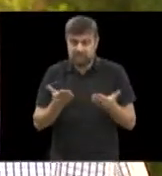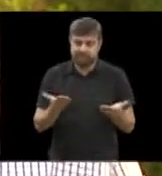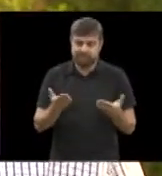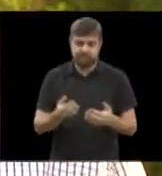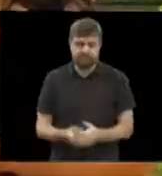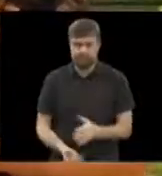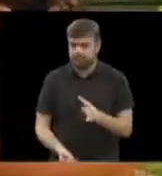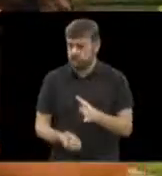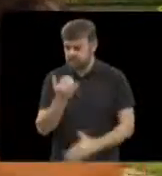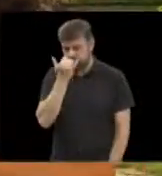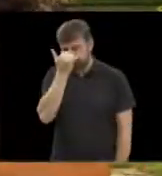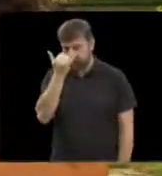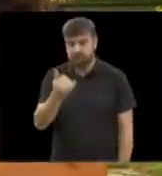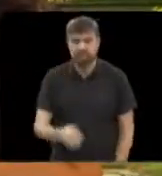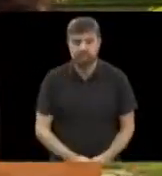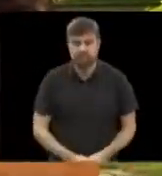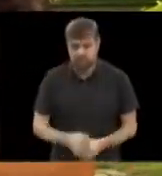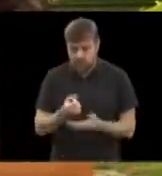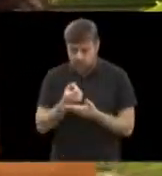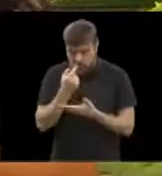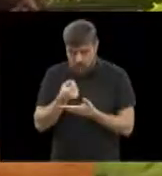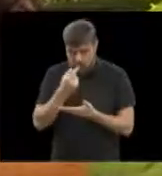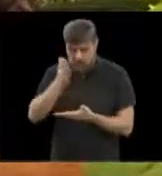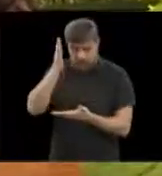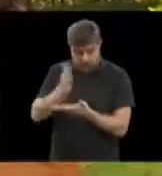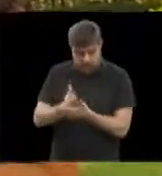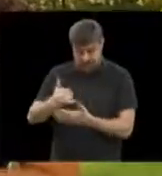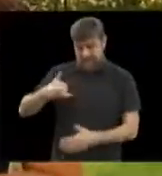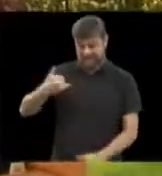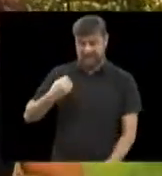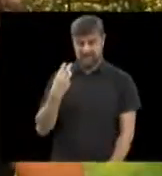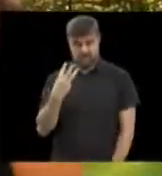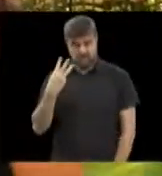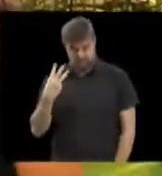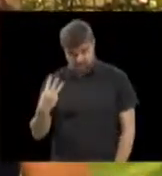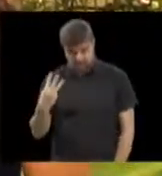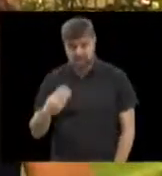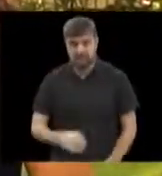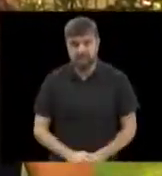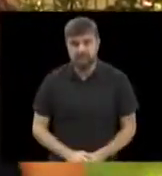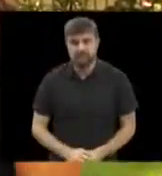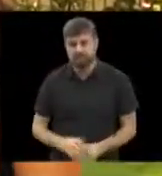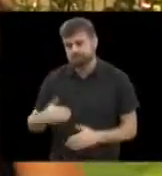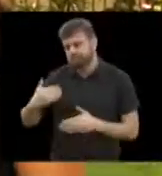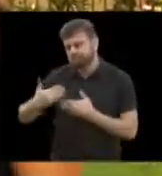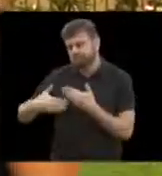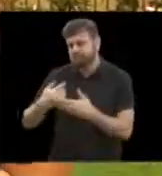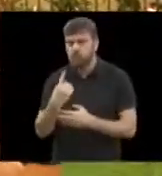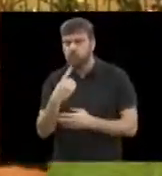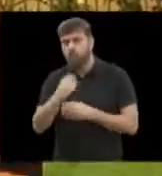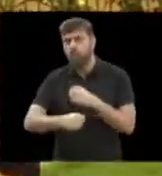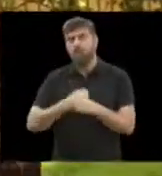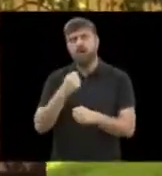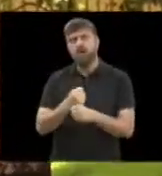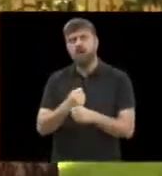Só que não aconteceu. Eu parei de tomar a pílula com 33 anos, né? E aí foi um ano